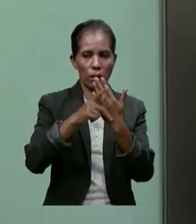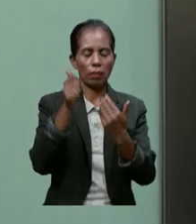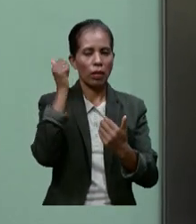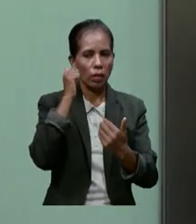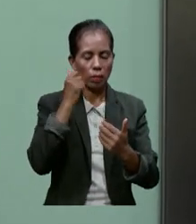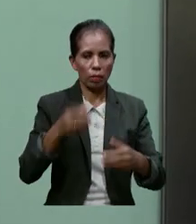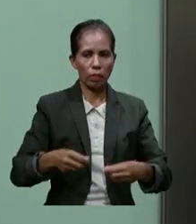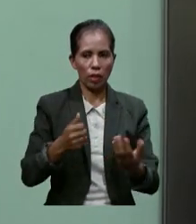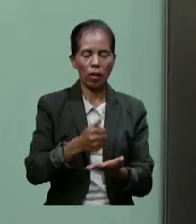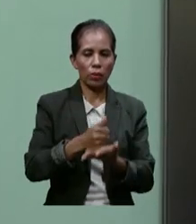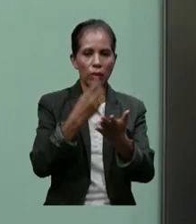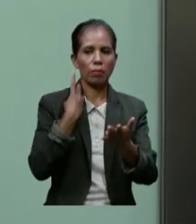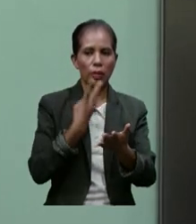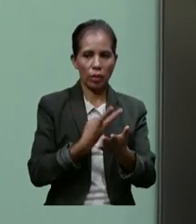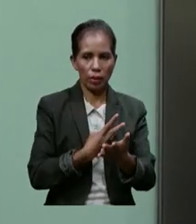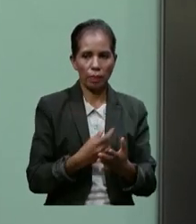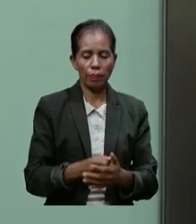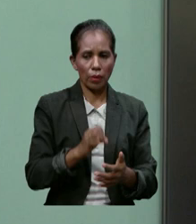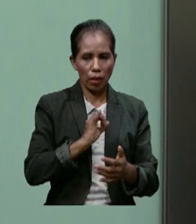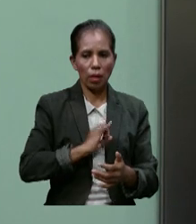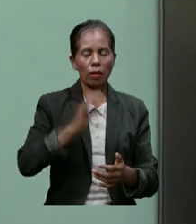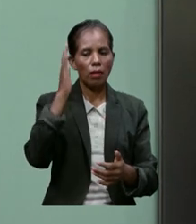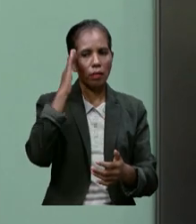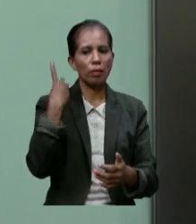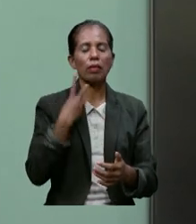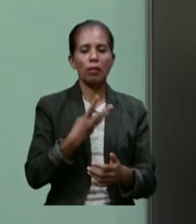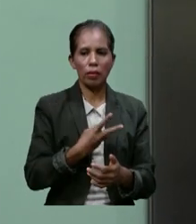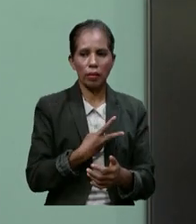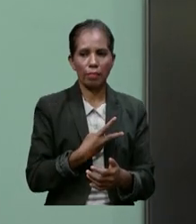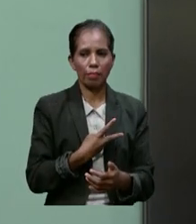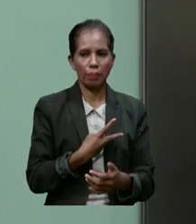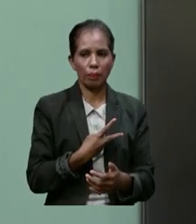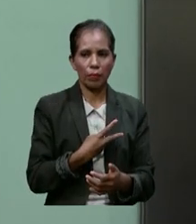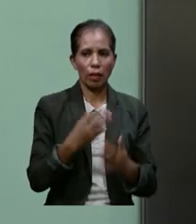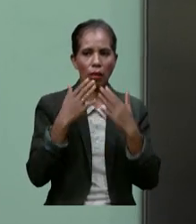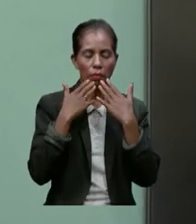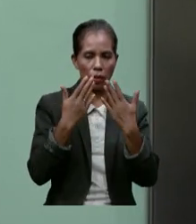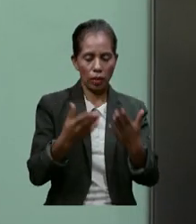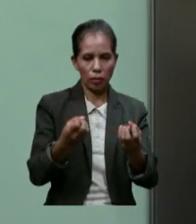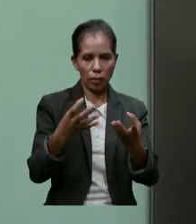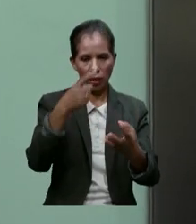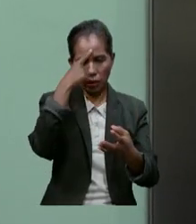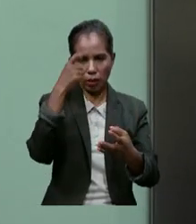pelo for apoio beita ne be a honoi ita agradece tamba